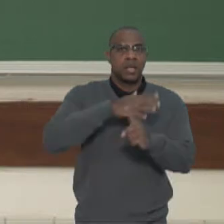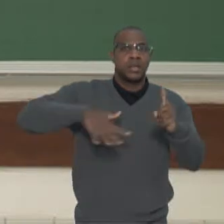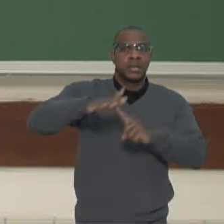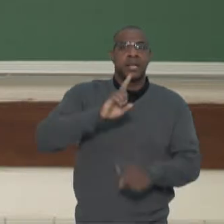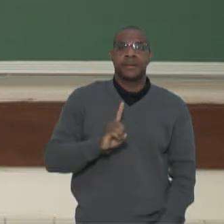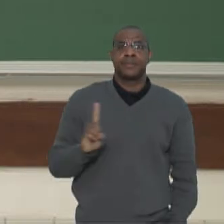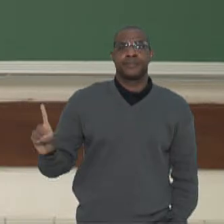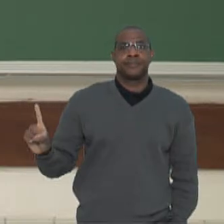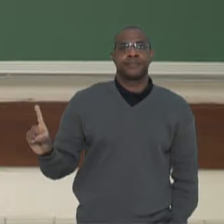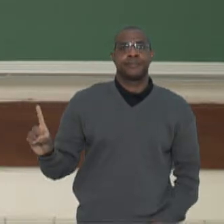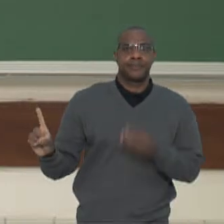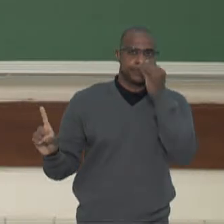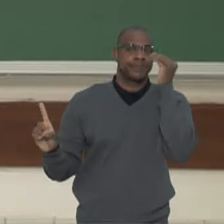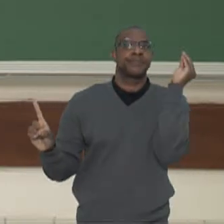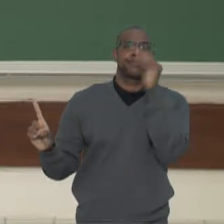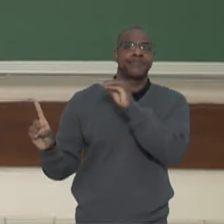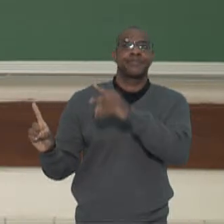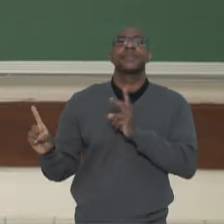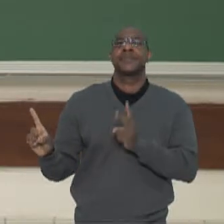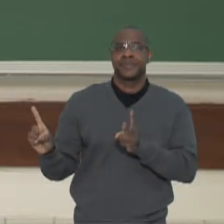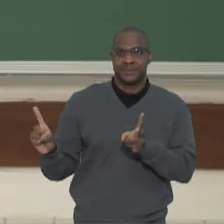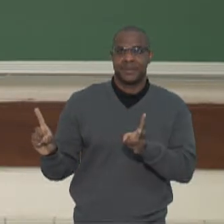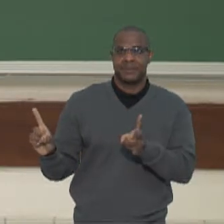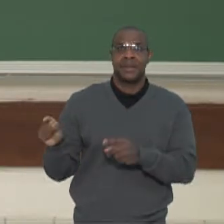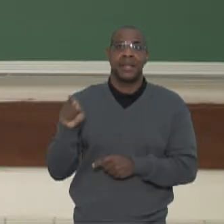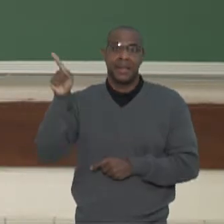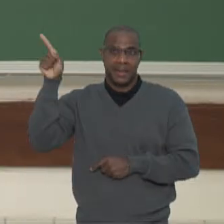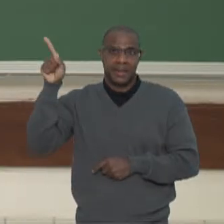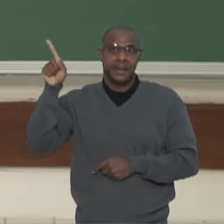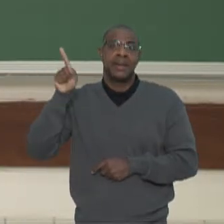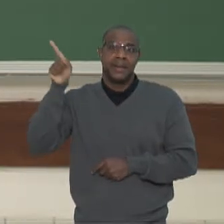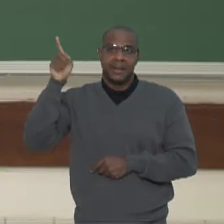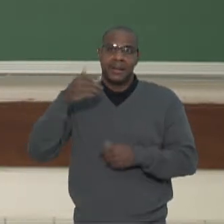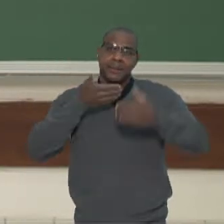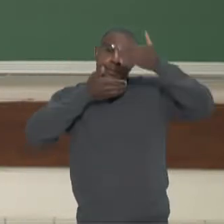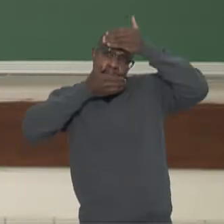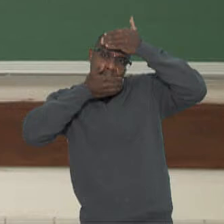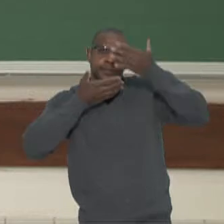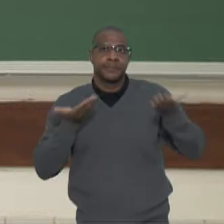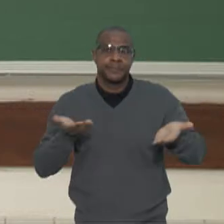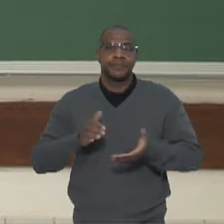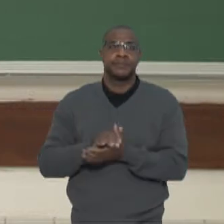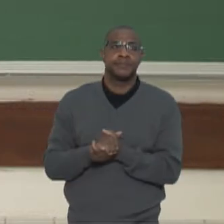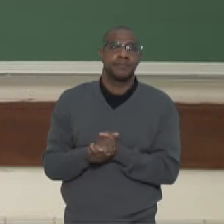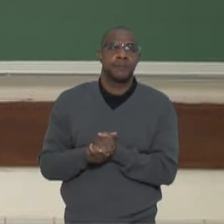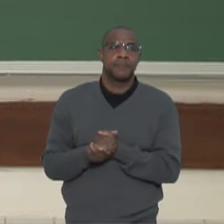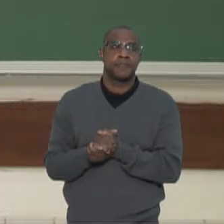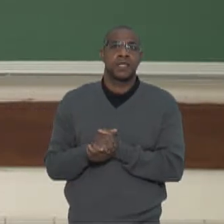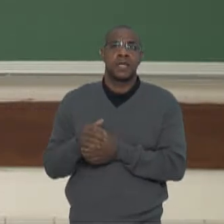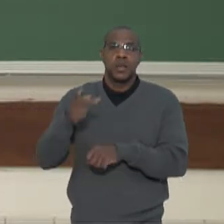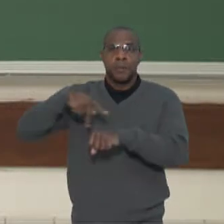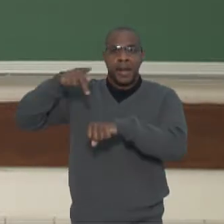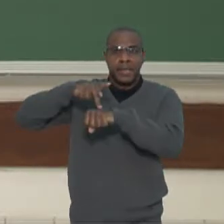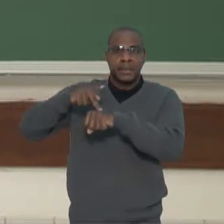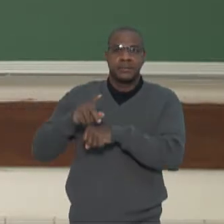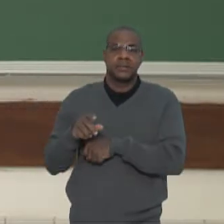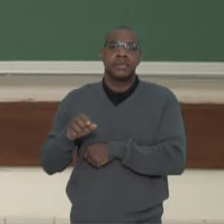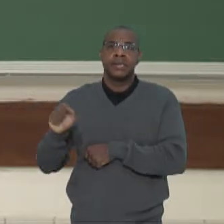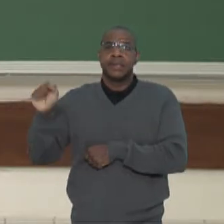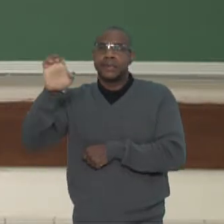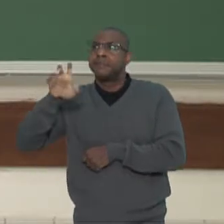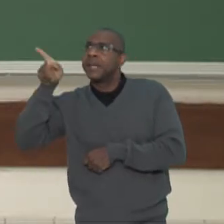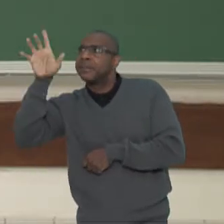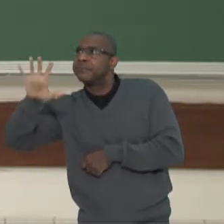políticas, étnicas, né, daquela região, daqueles países, né?